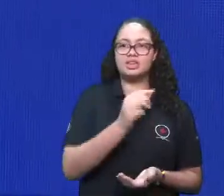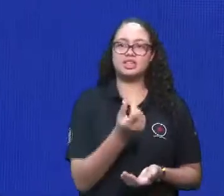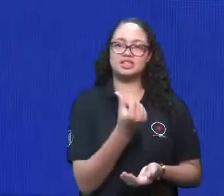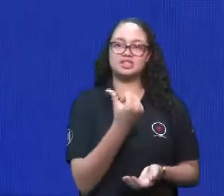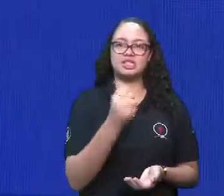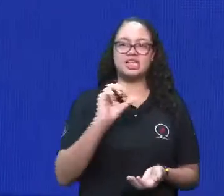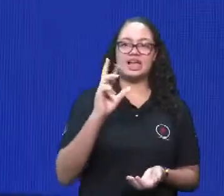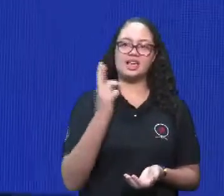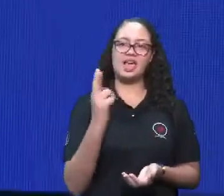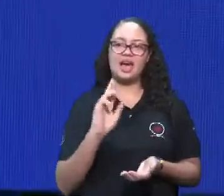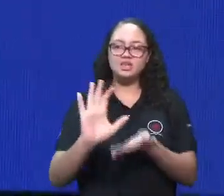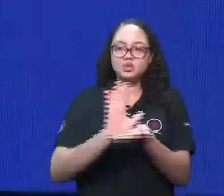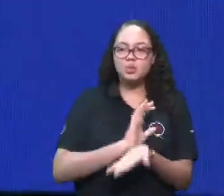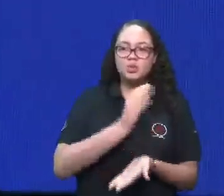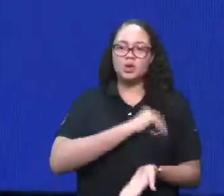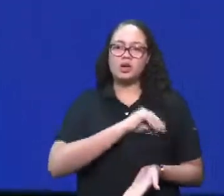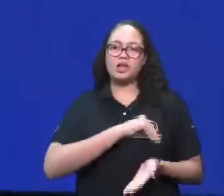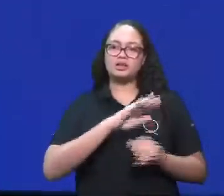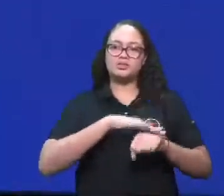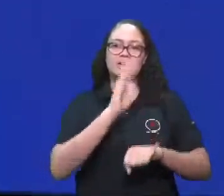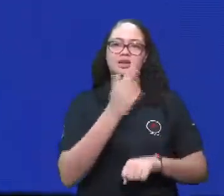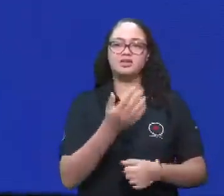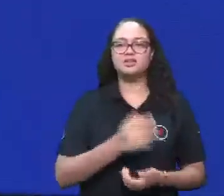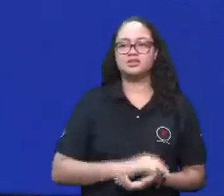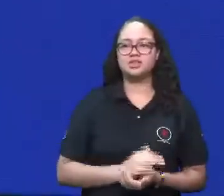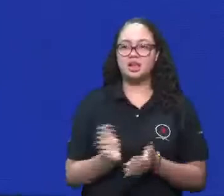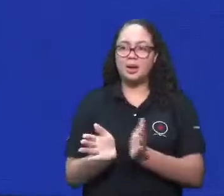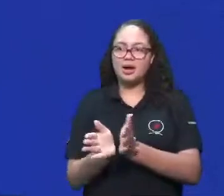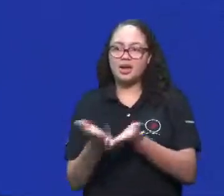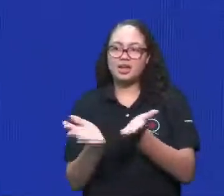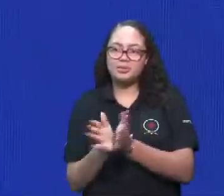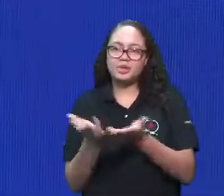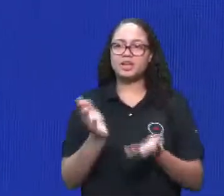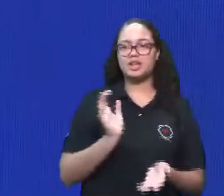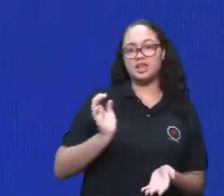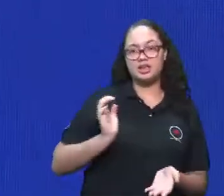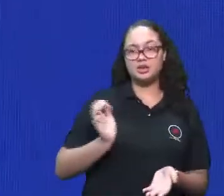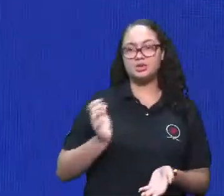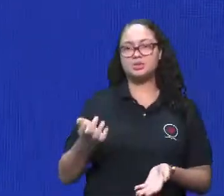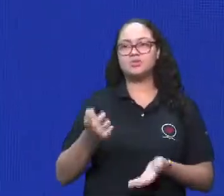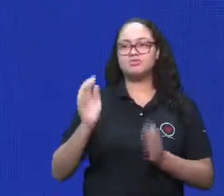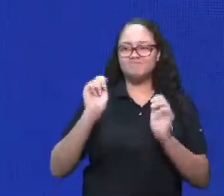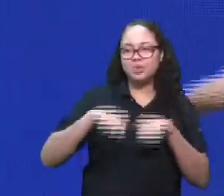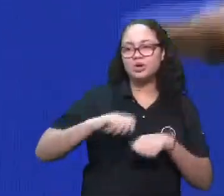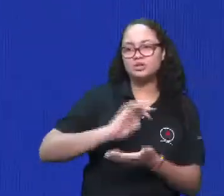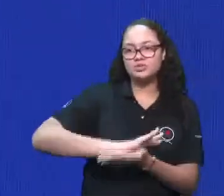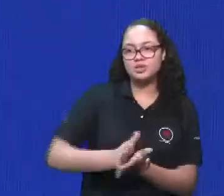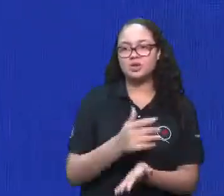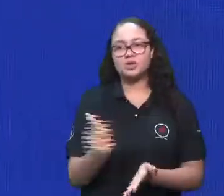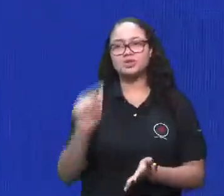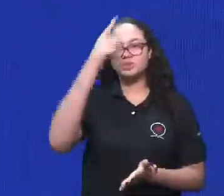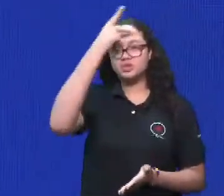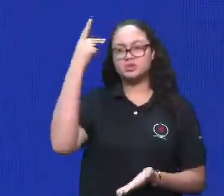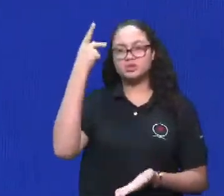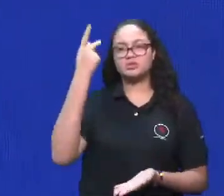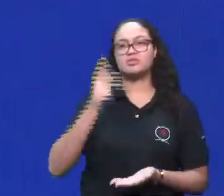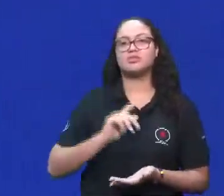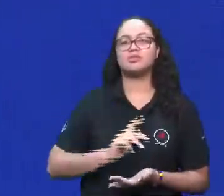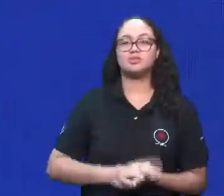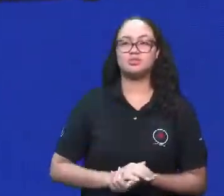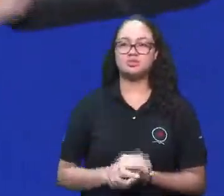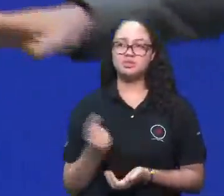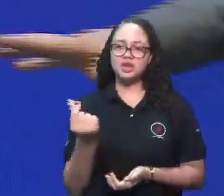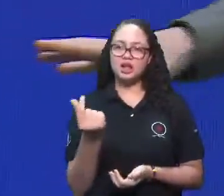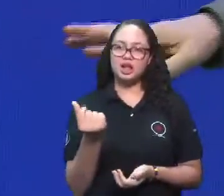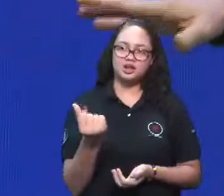Então não é que rico pisa nos outros, rico e pobre podem pisar nos outros. Ah, pastor, a máxima, dinheiro